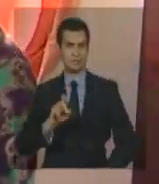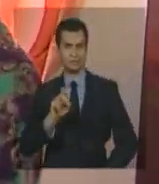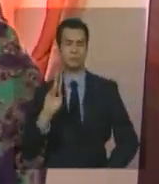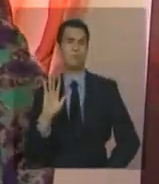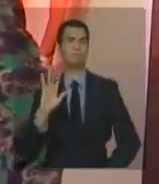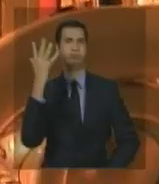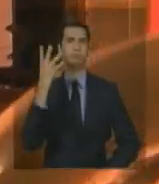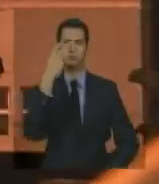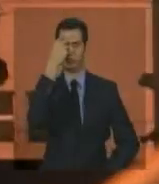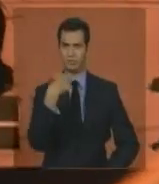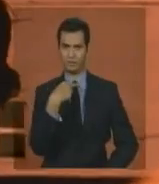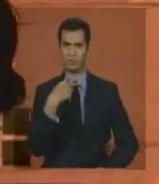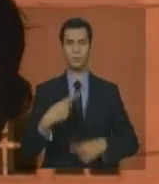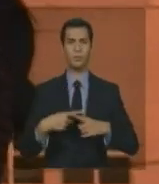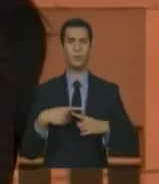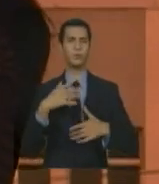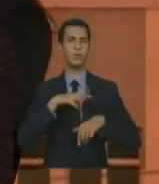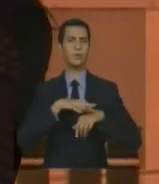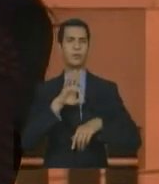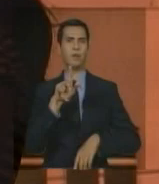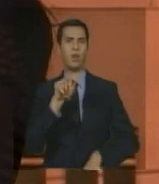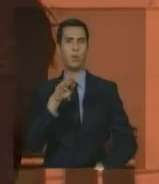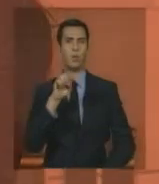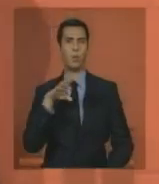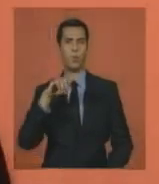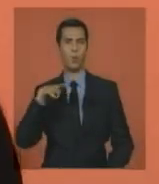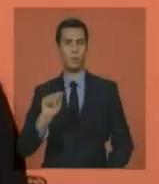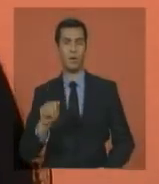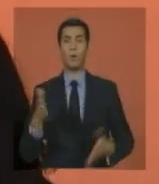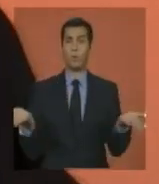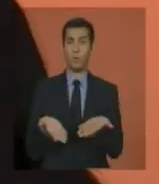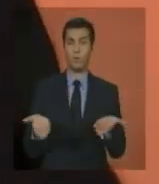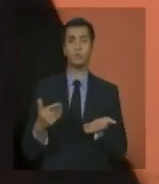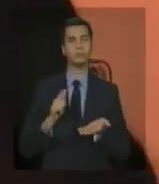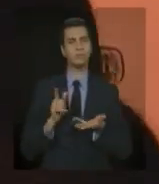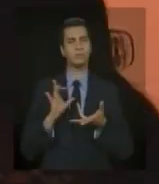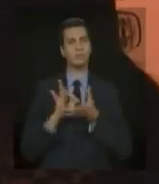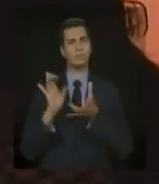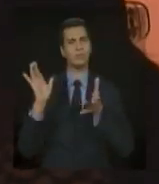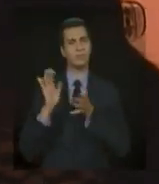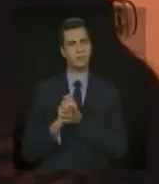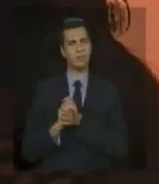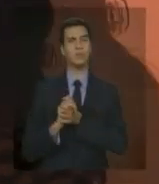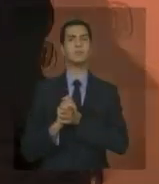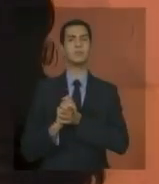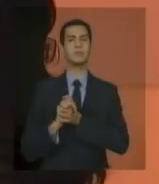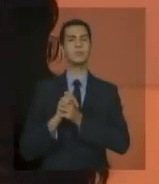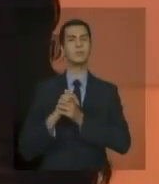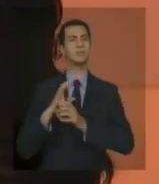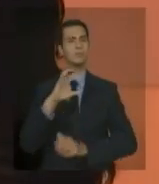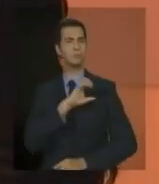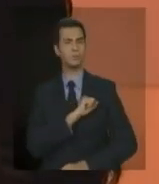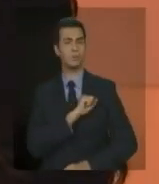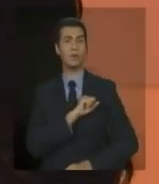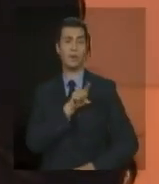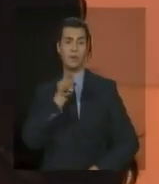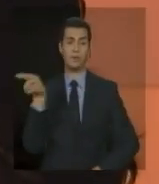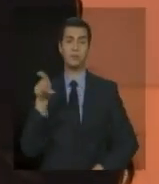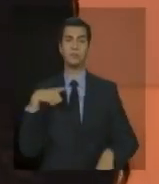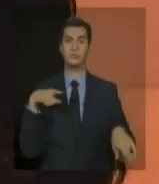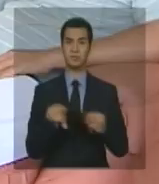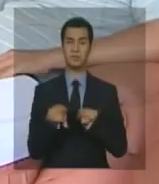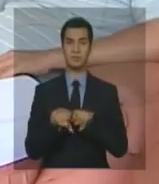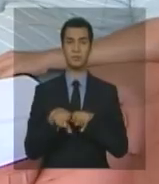e teve um filho. Hoje vive um novo amor. Charles também é cego e pai de Eneida, que teve com outra mulher antes de